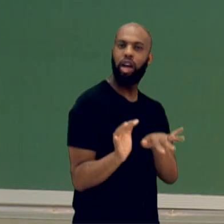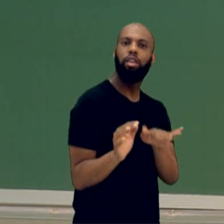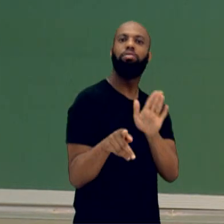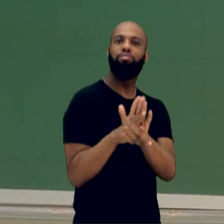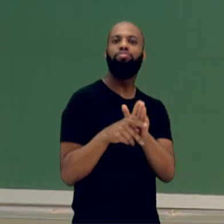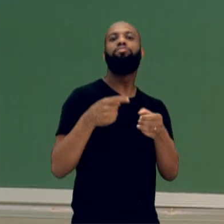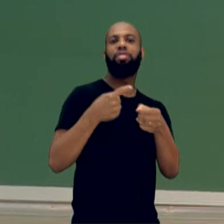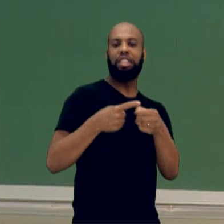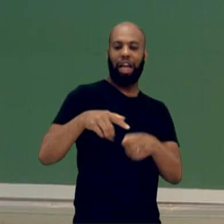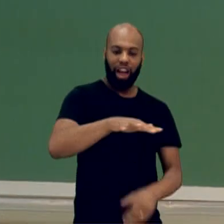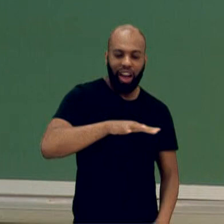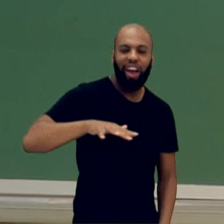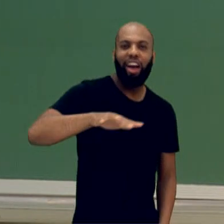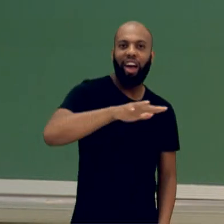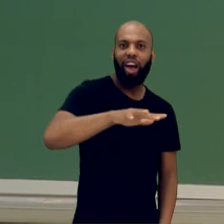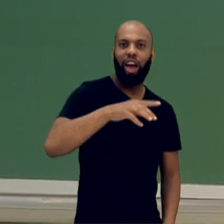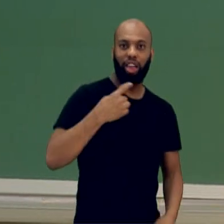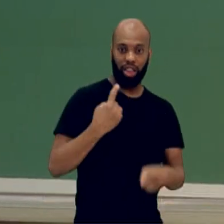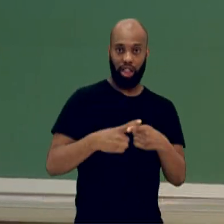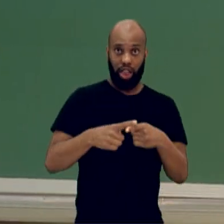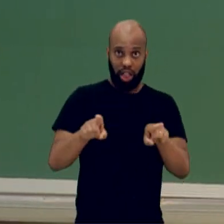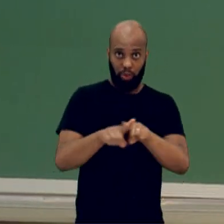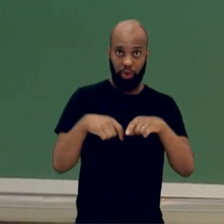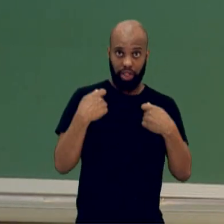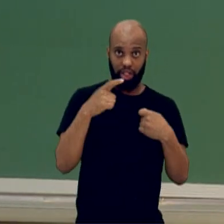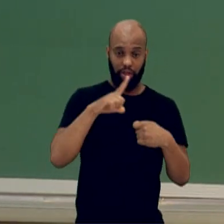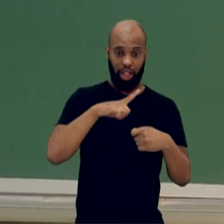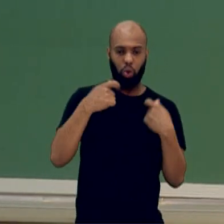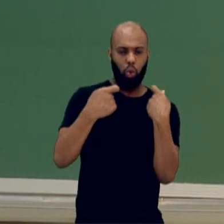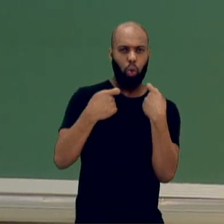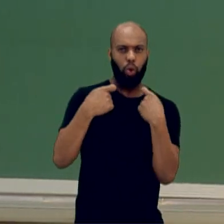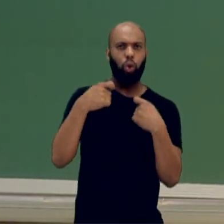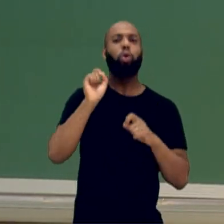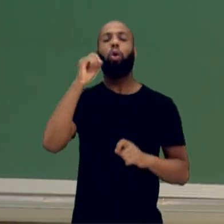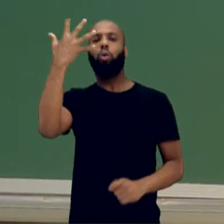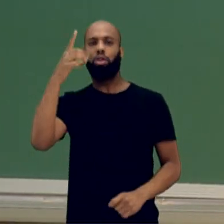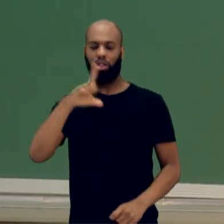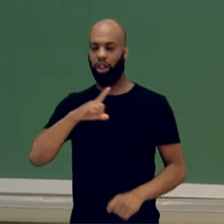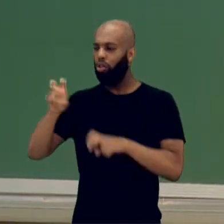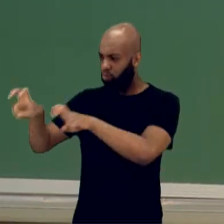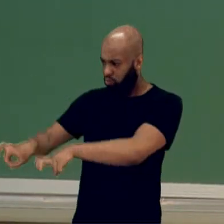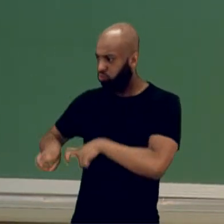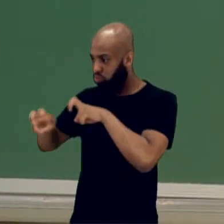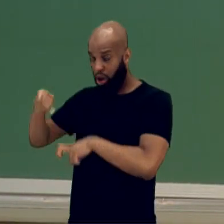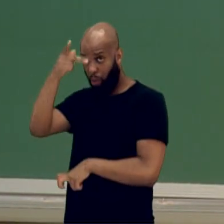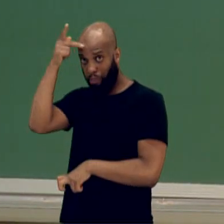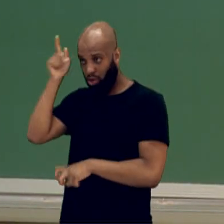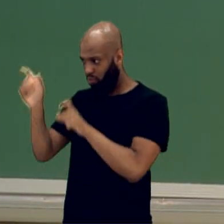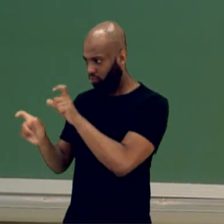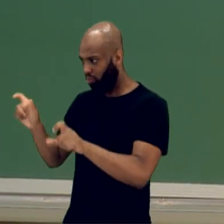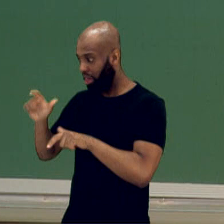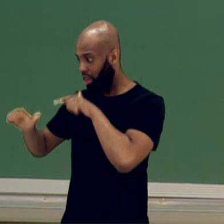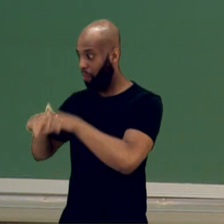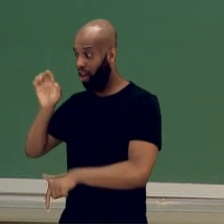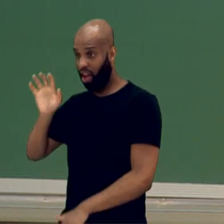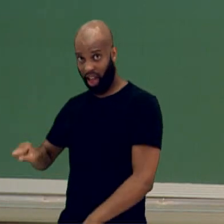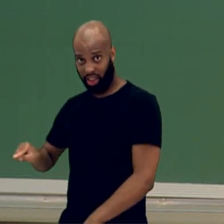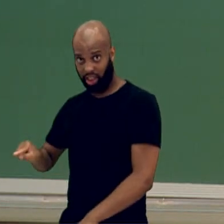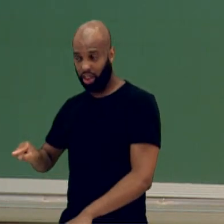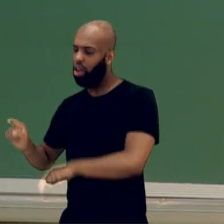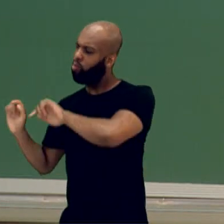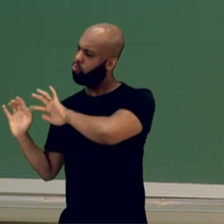e em determinadas áreas. O deslocamento populacional do campo para a cidade, mas isso acontece nos países que